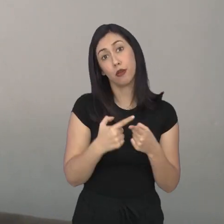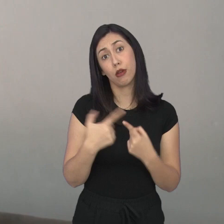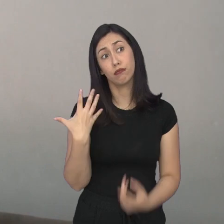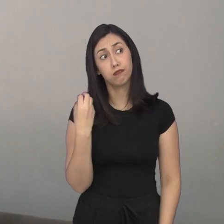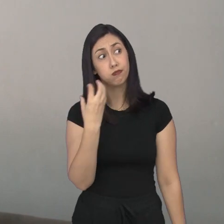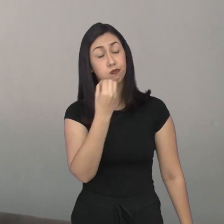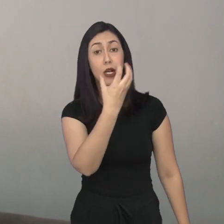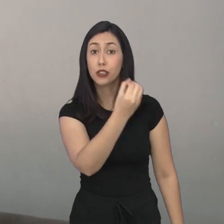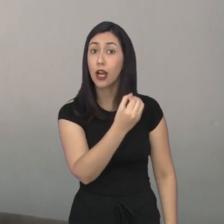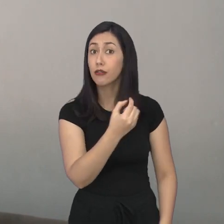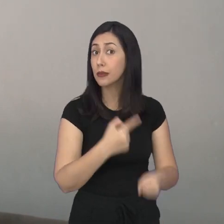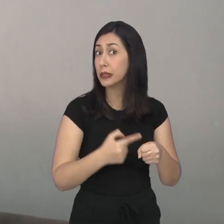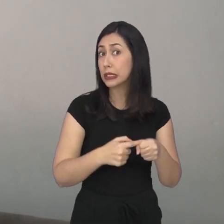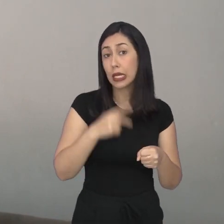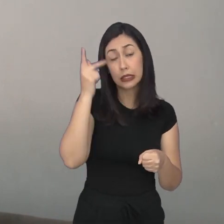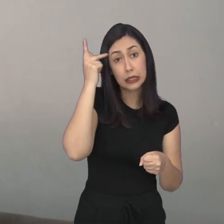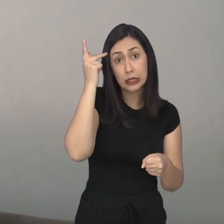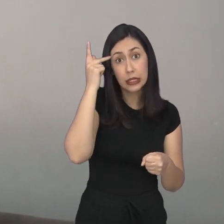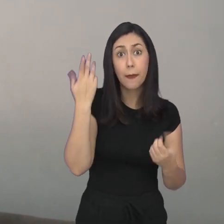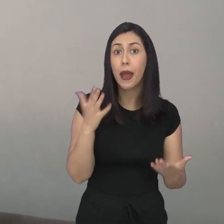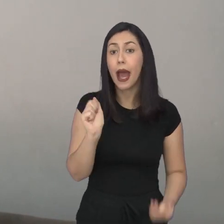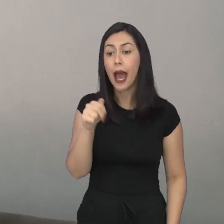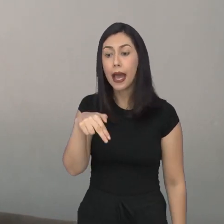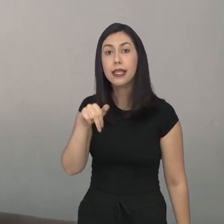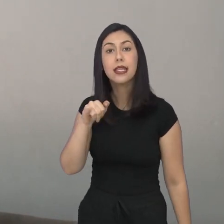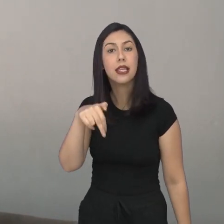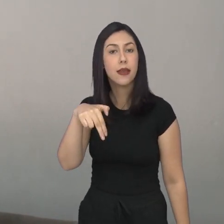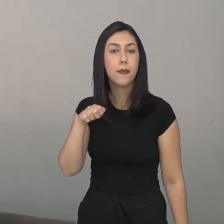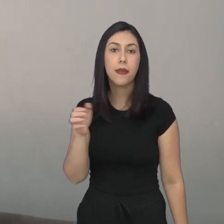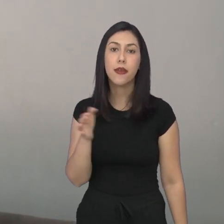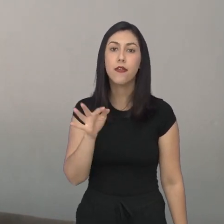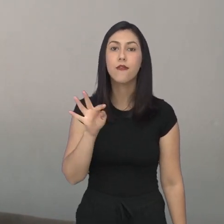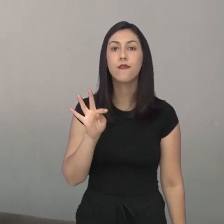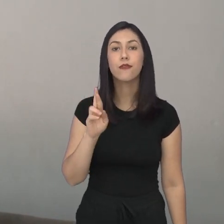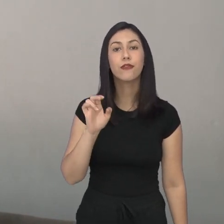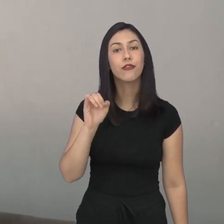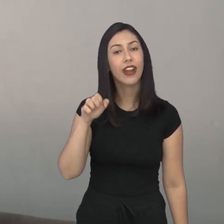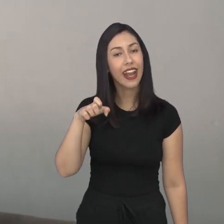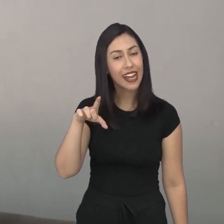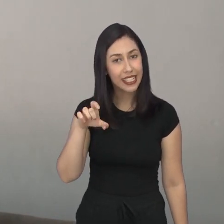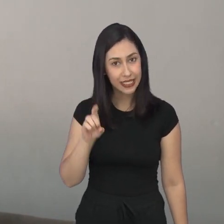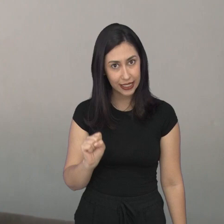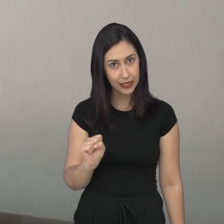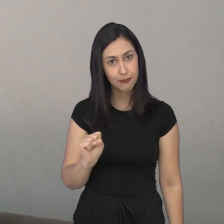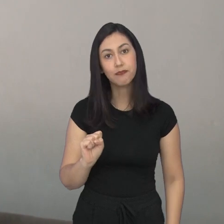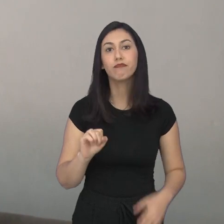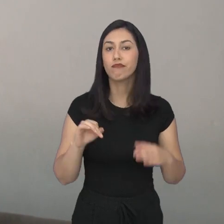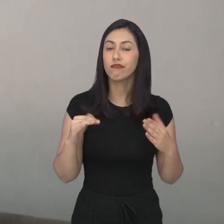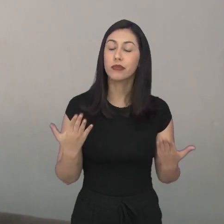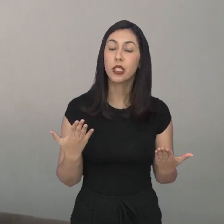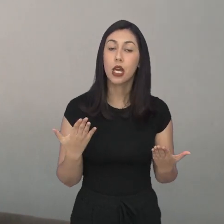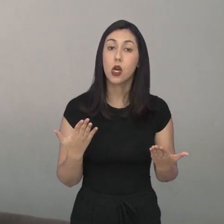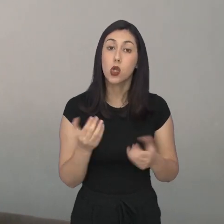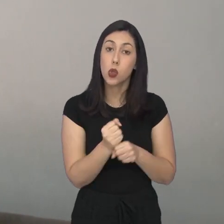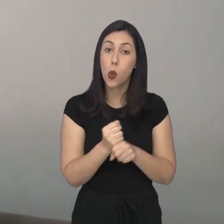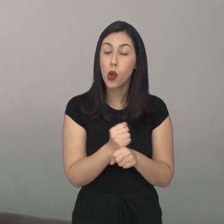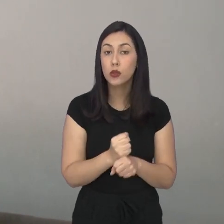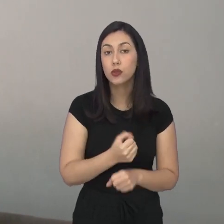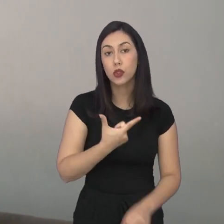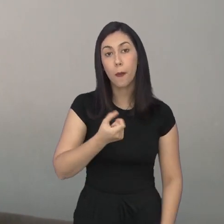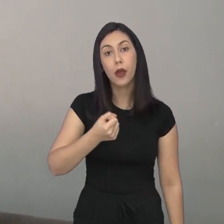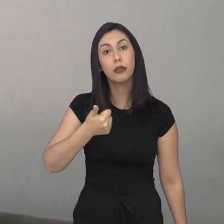gente ia nos eventos de São Paulo, né, principalmente o Anime Friends, né, que é um evento de cultura japonesa e de anime. Então,